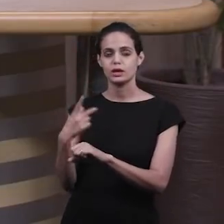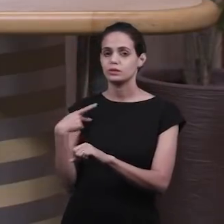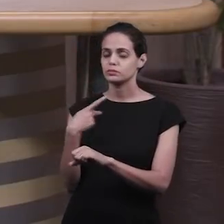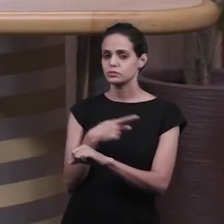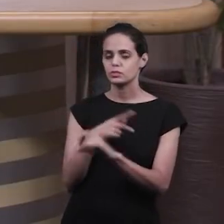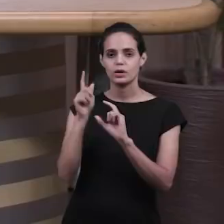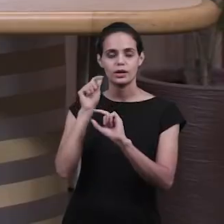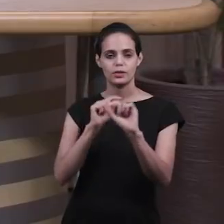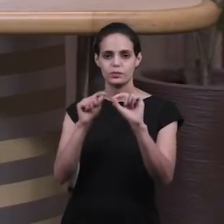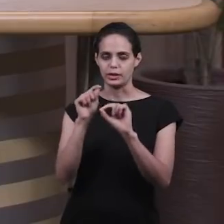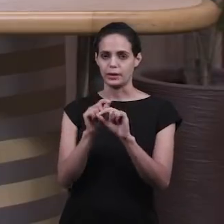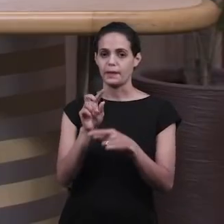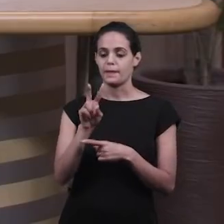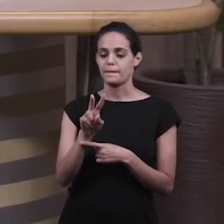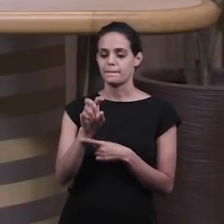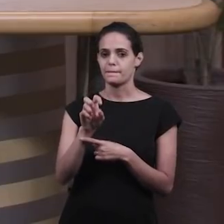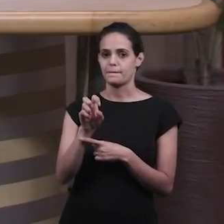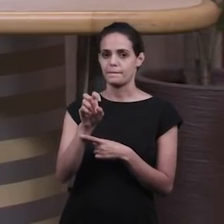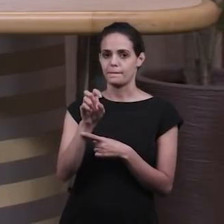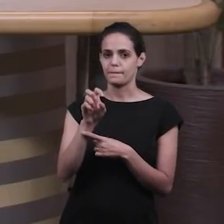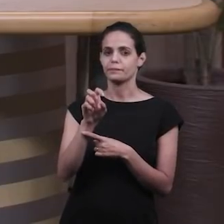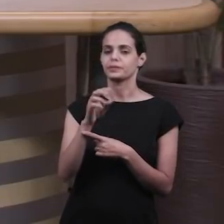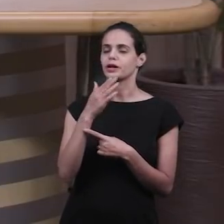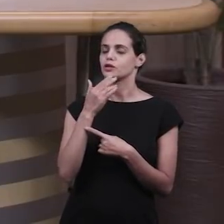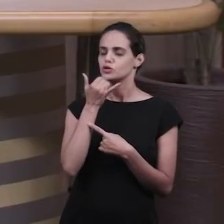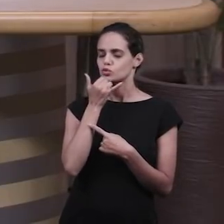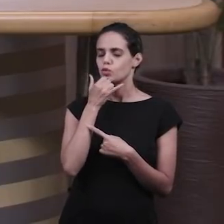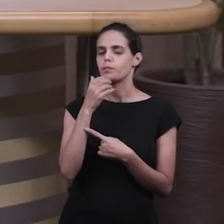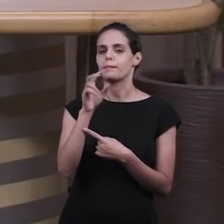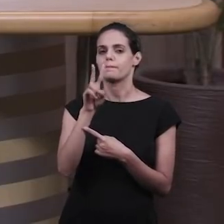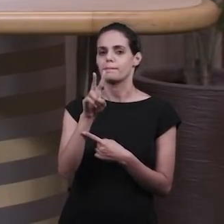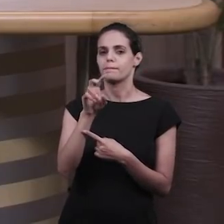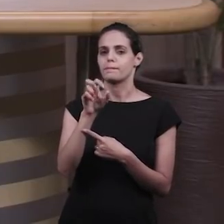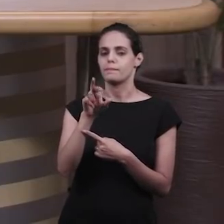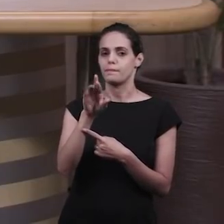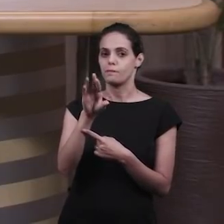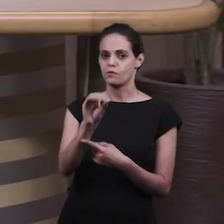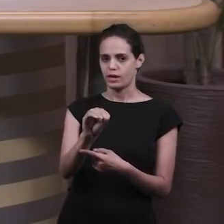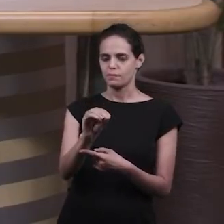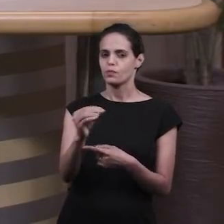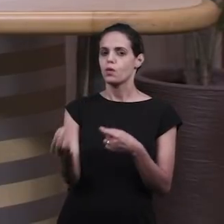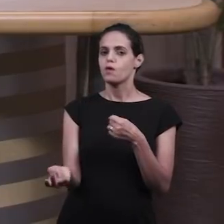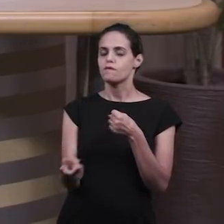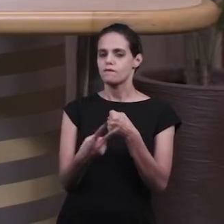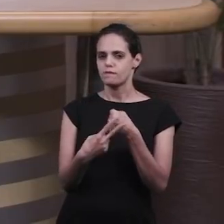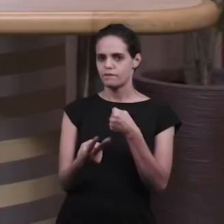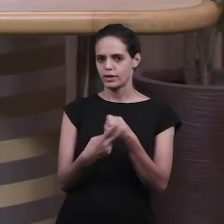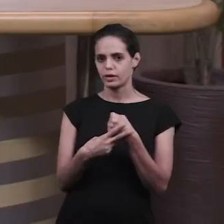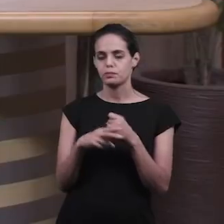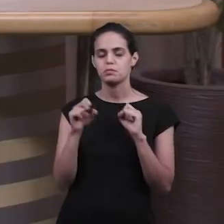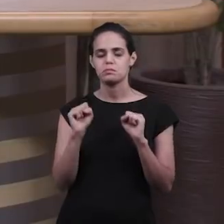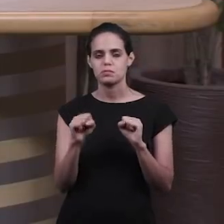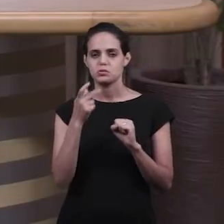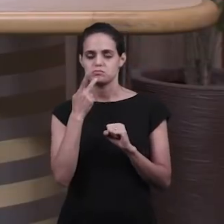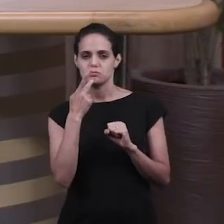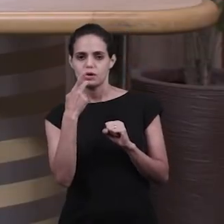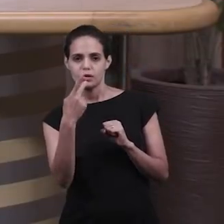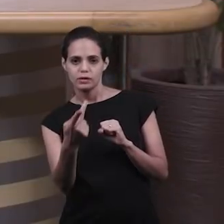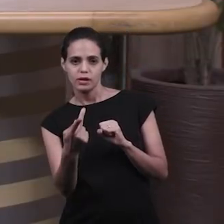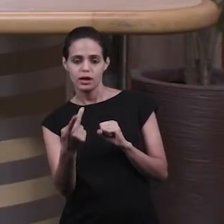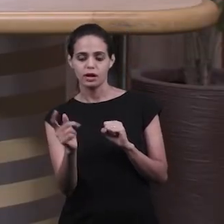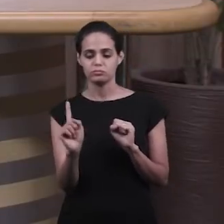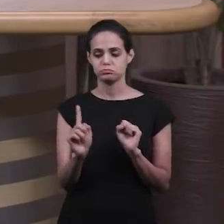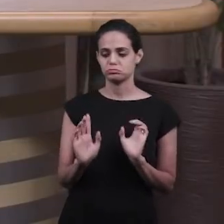o verbo, é aquele que profetiza, podendo ser uma profecia ou não, mas ele fala da parte do Senhor. Alguns